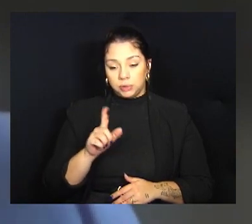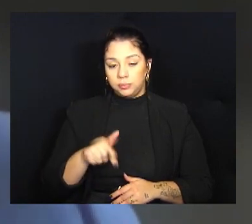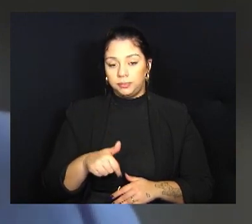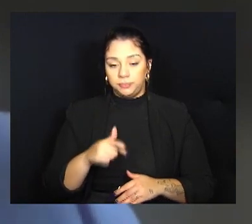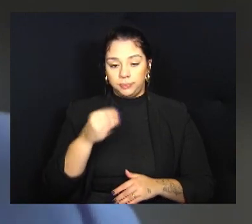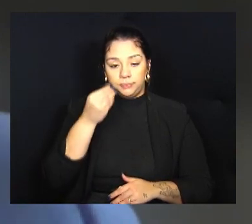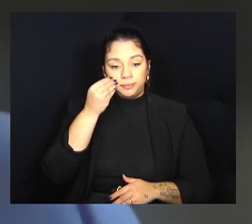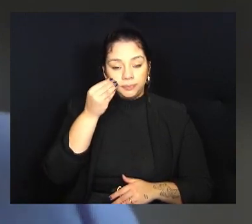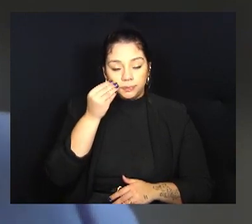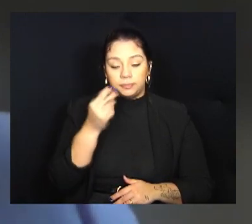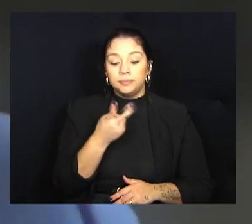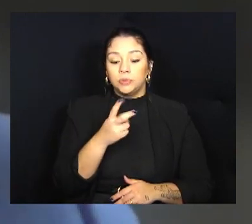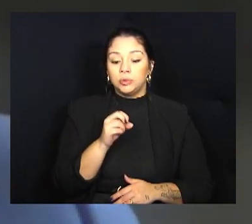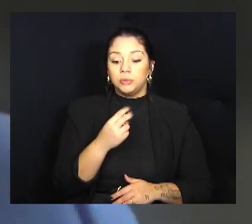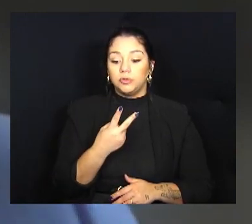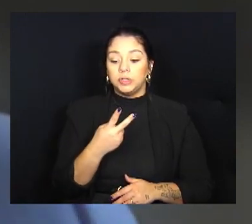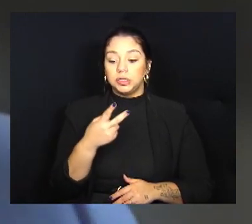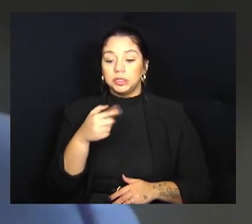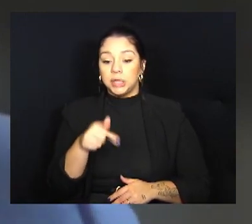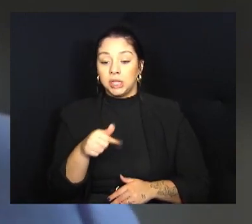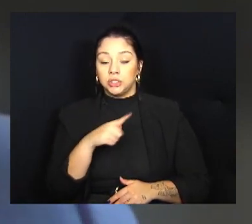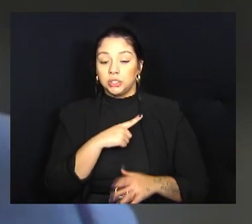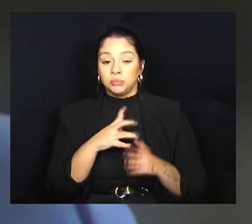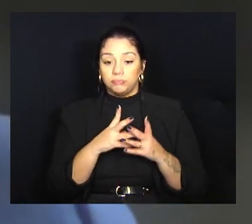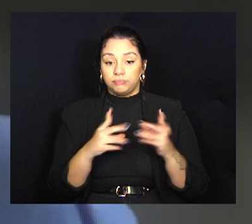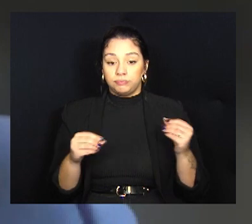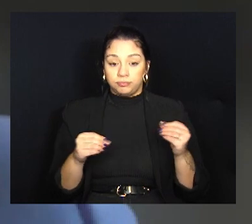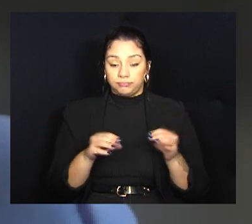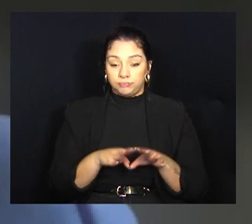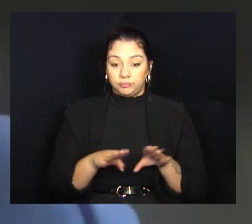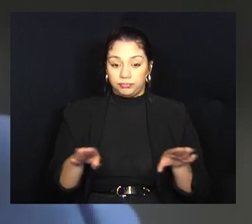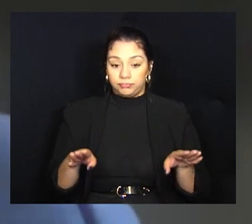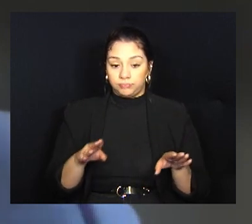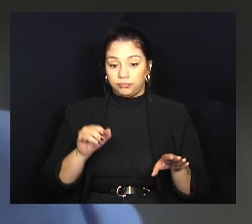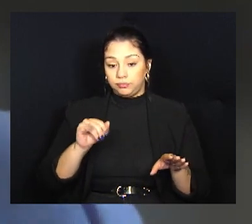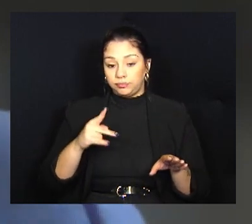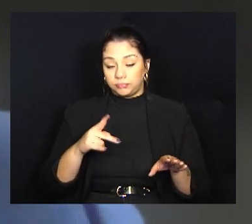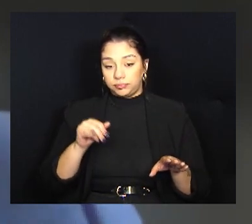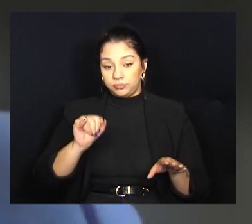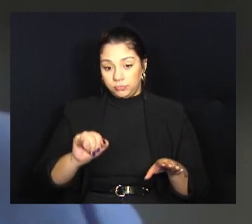2027 tem a extinção do PIS e COFINS e do IPI,